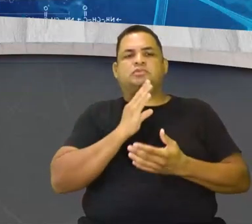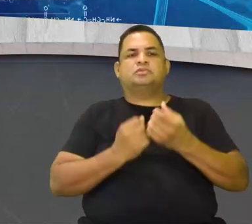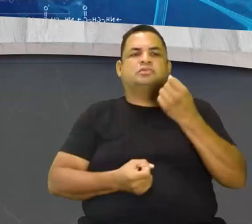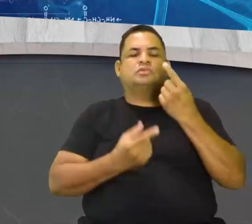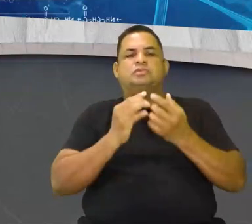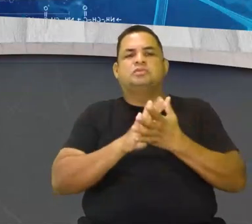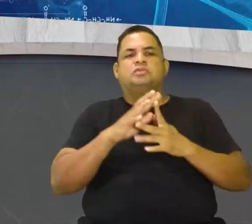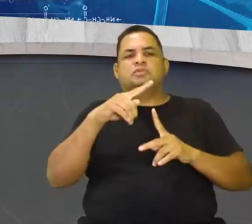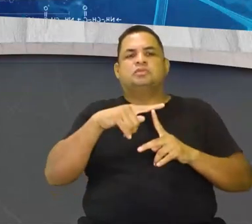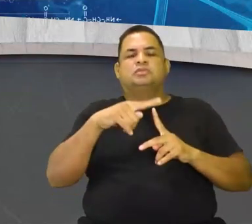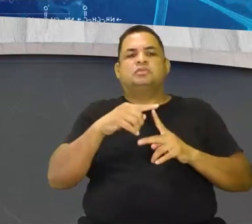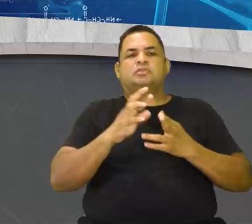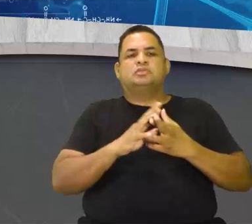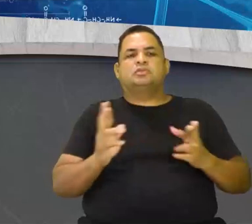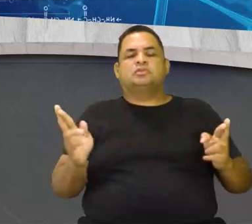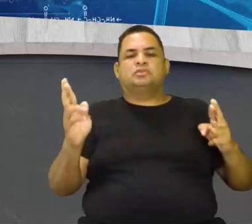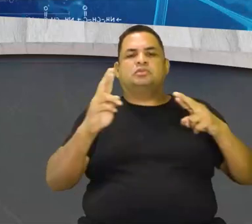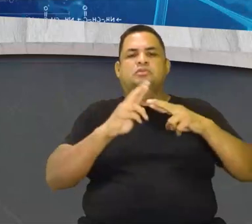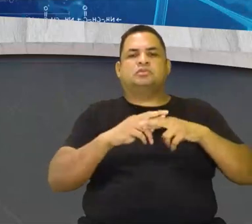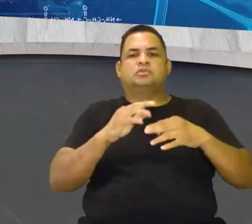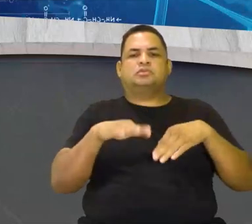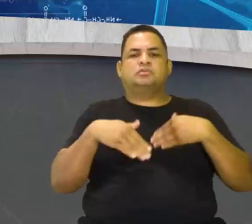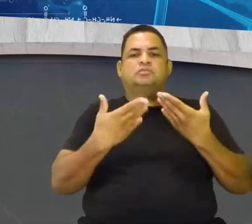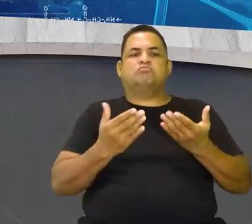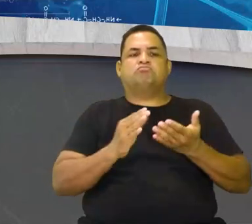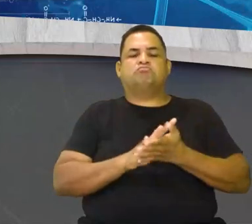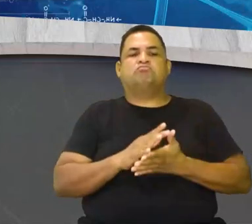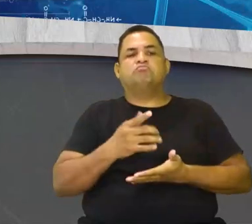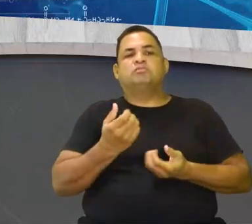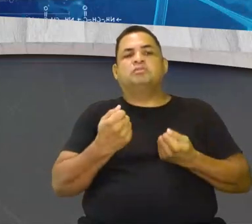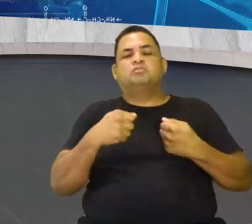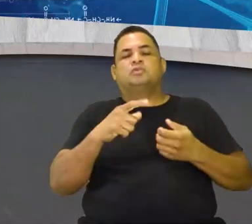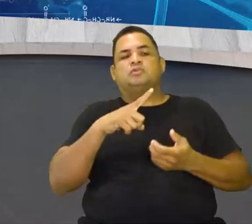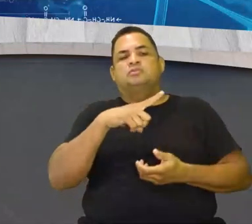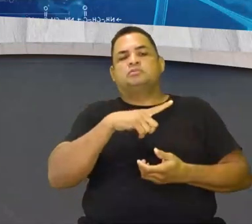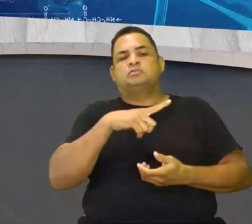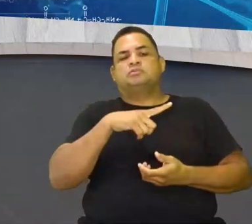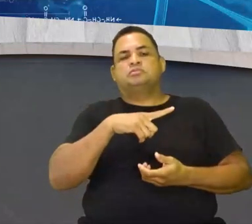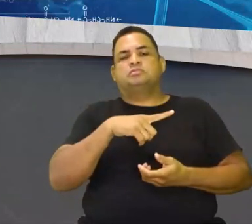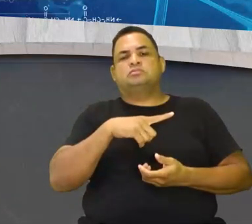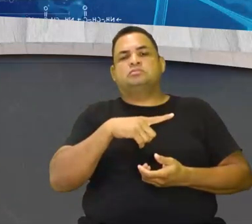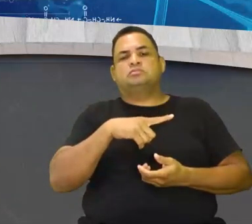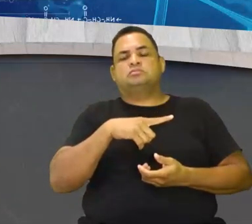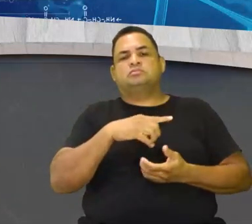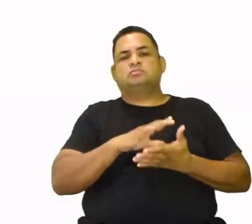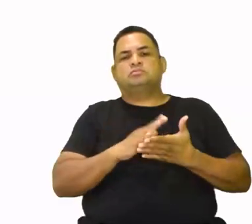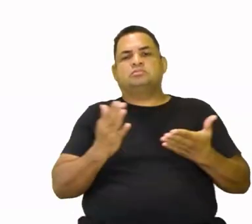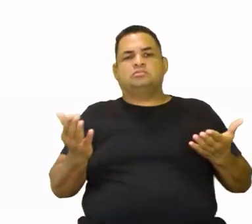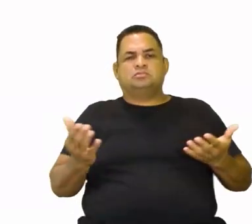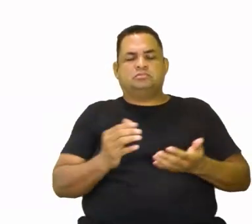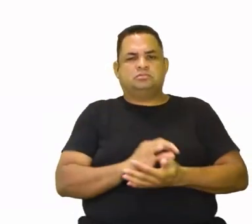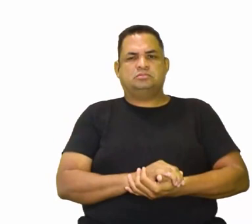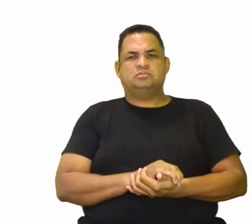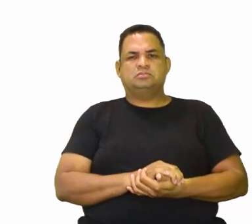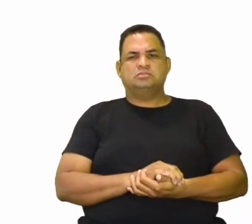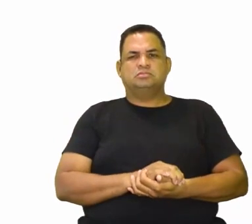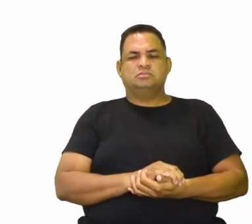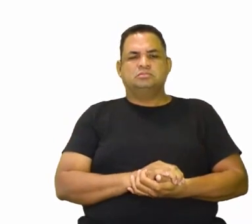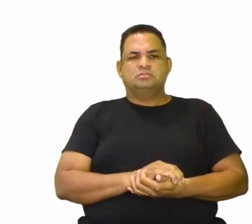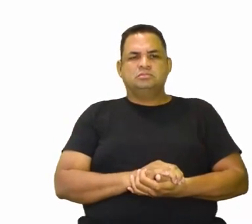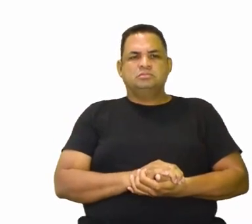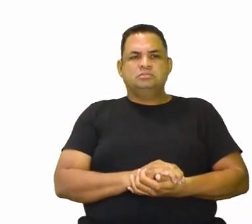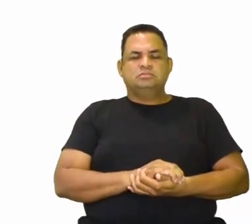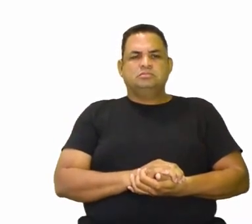que existem e quais as evidências que eu posso ter de que ela ocorreu? Vamos lá? Então